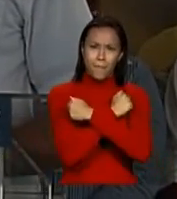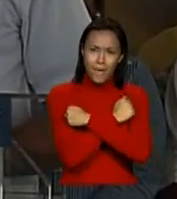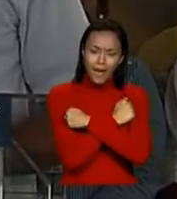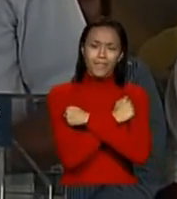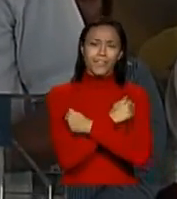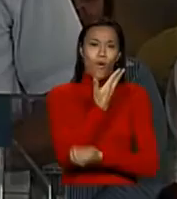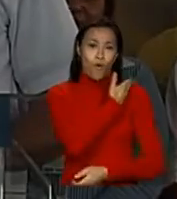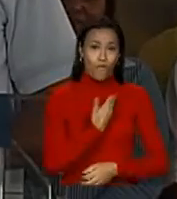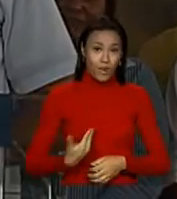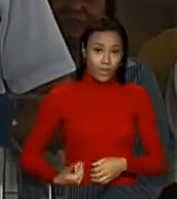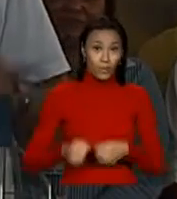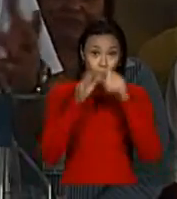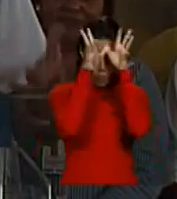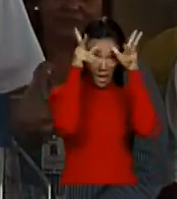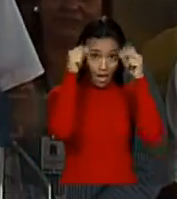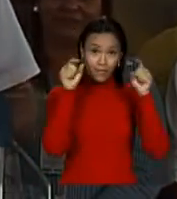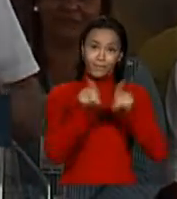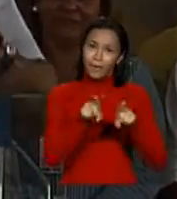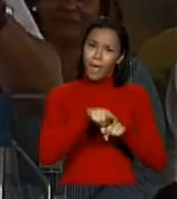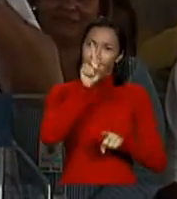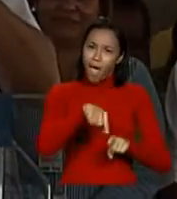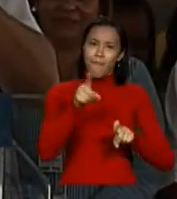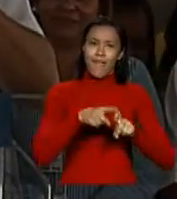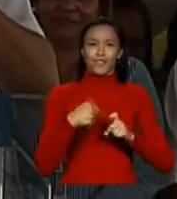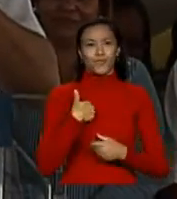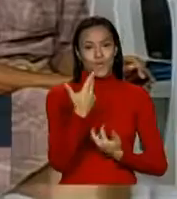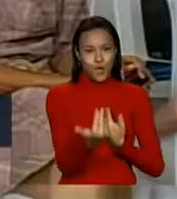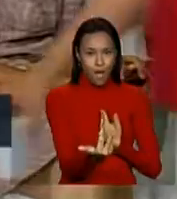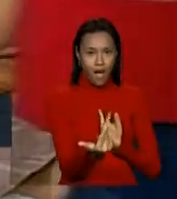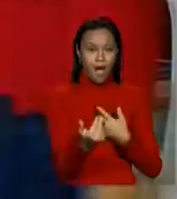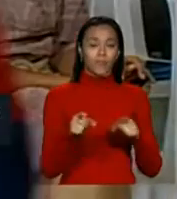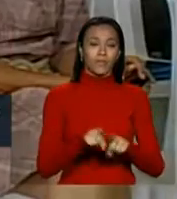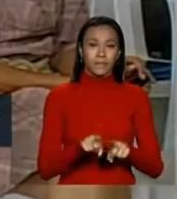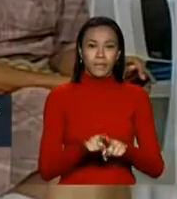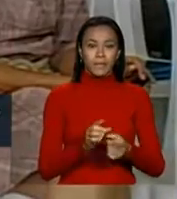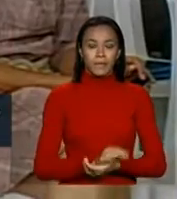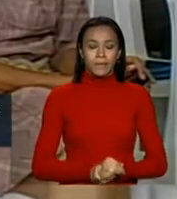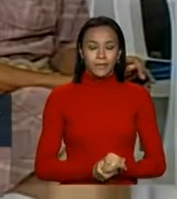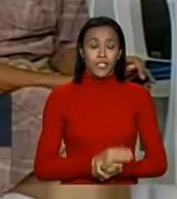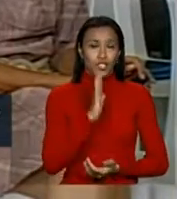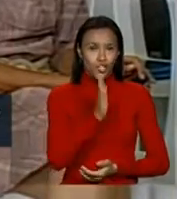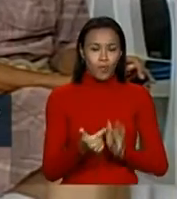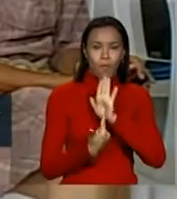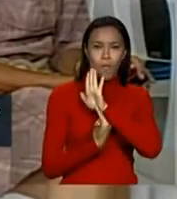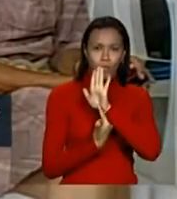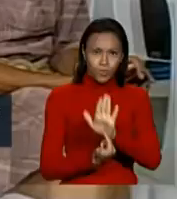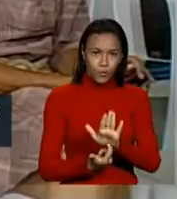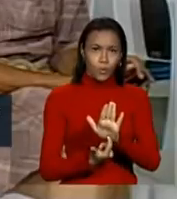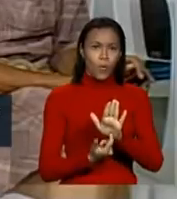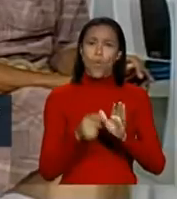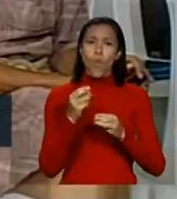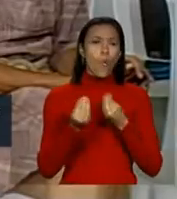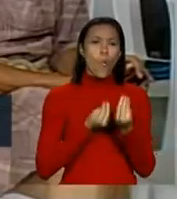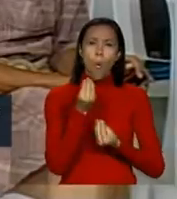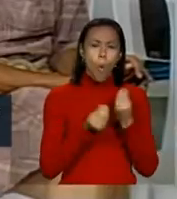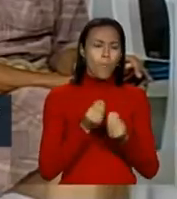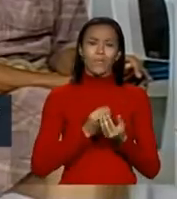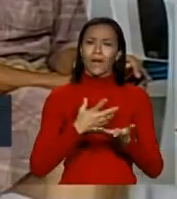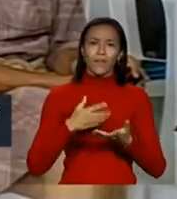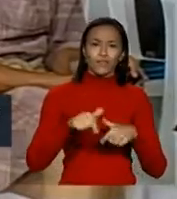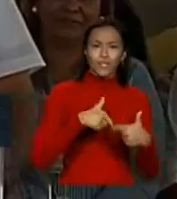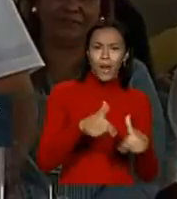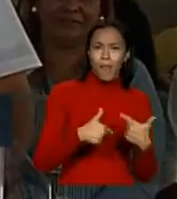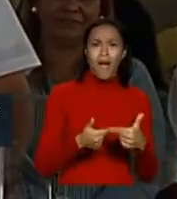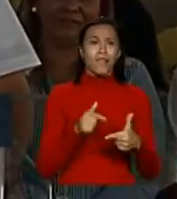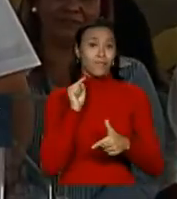nosso governador do Acre que também é médico como eu o colega Tião Viana que mostrou as ações que estão sendo feitas no